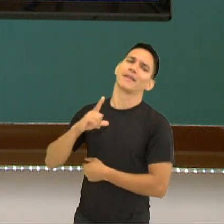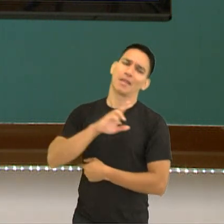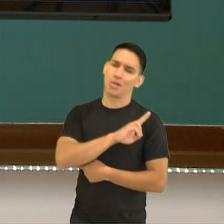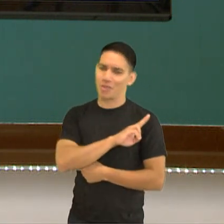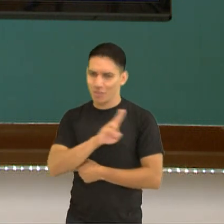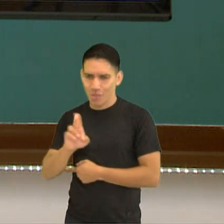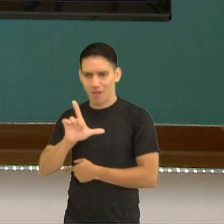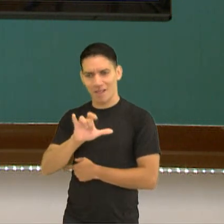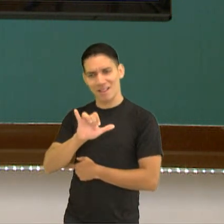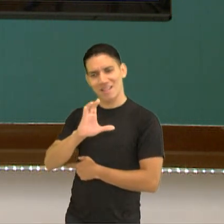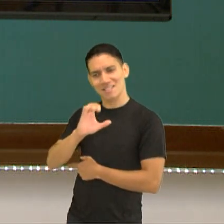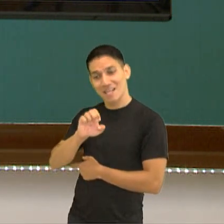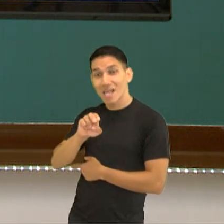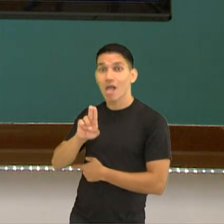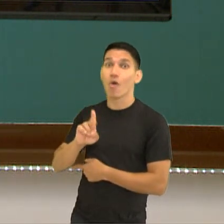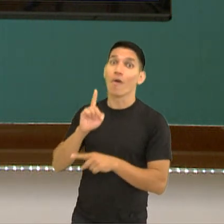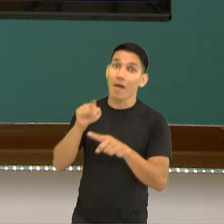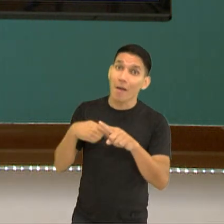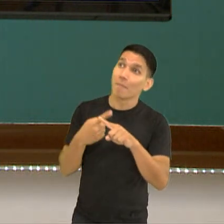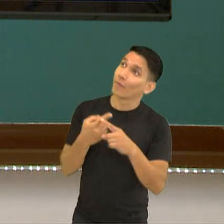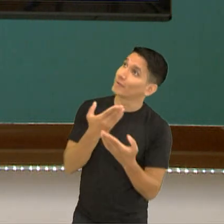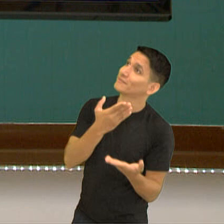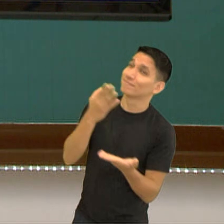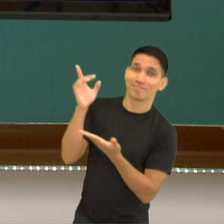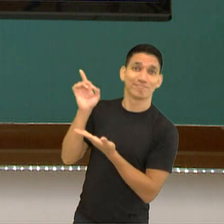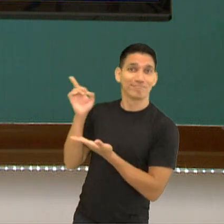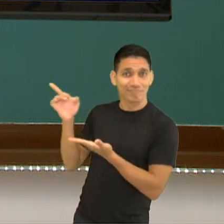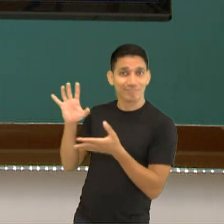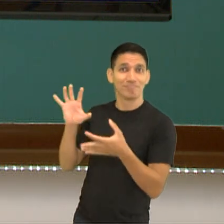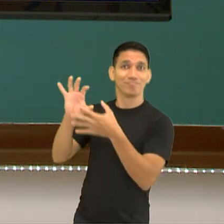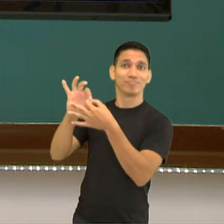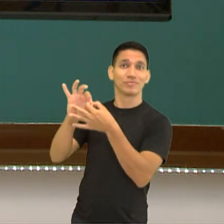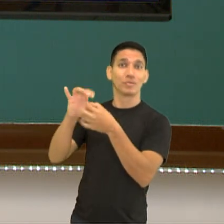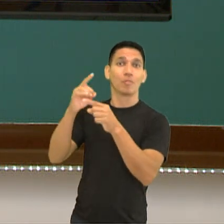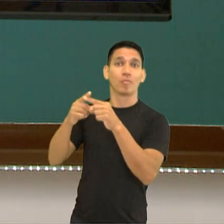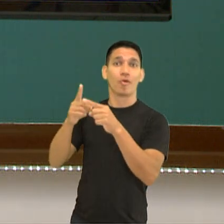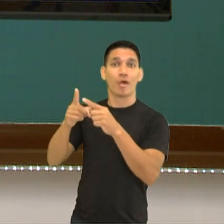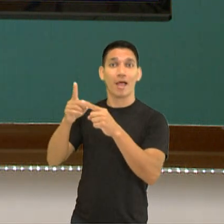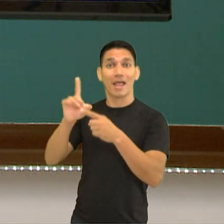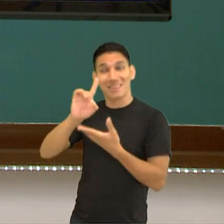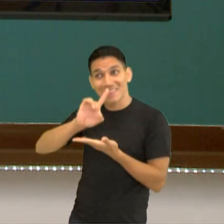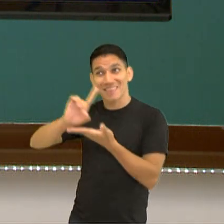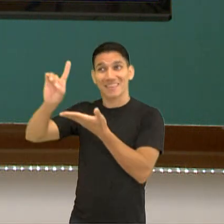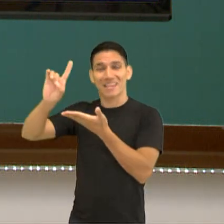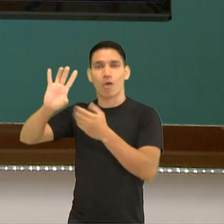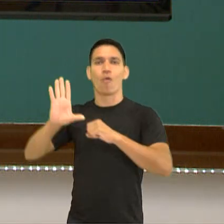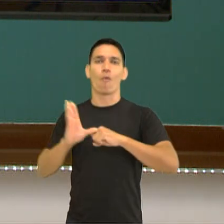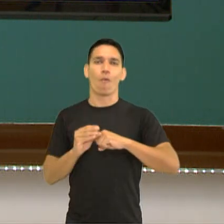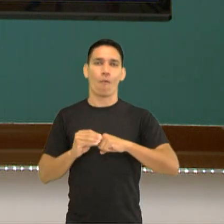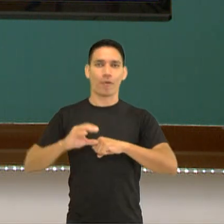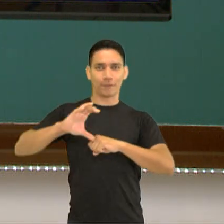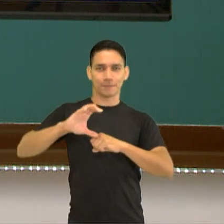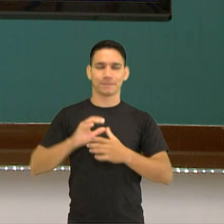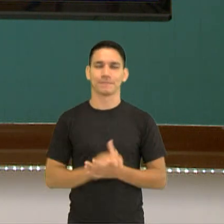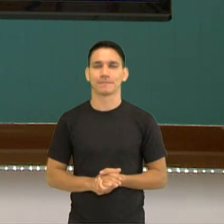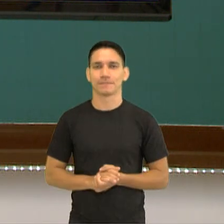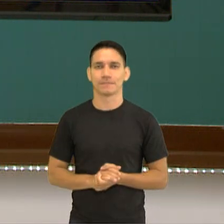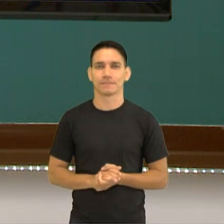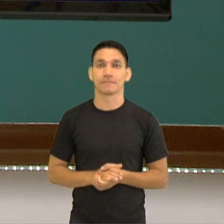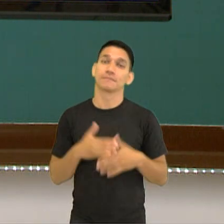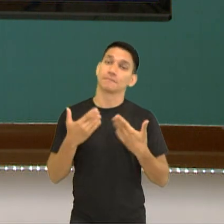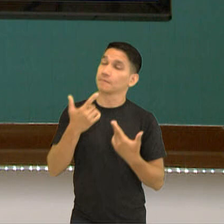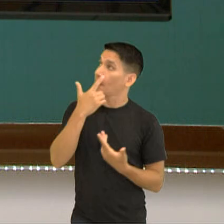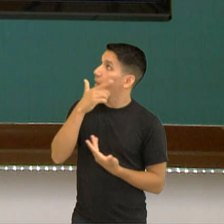aí, Liceu, justamente por conta do conhecimento do Deus Apolo Lício, tá?